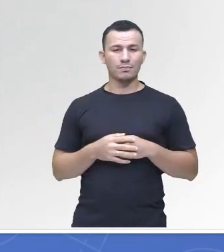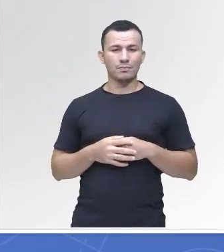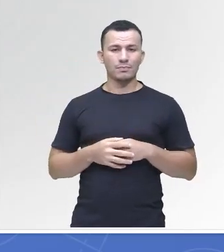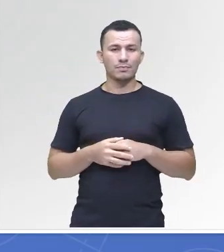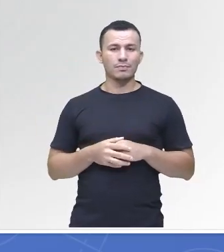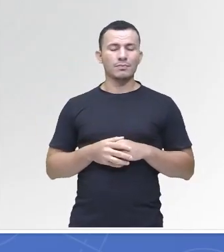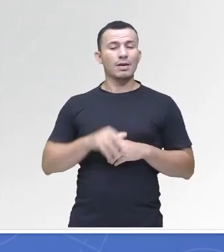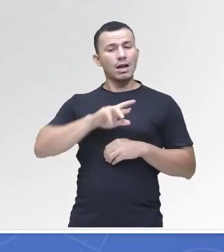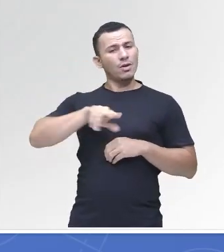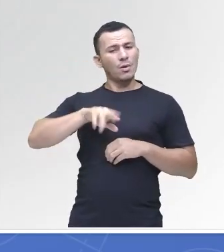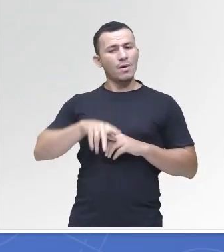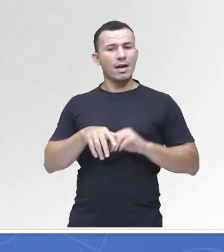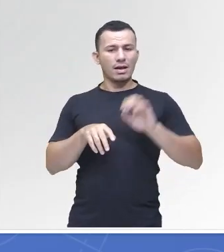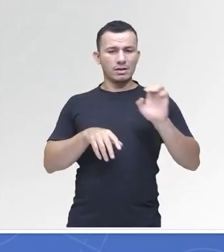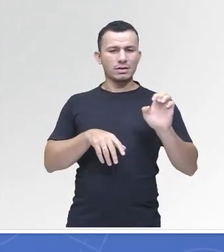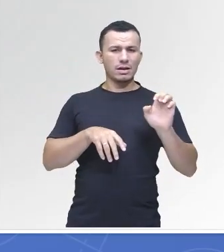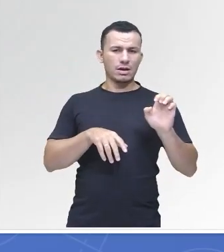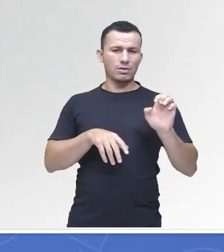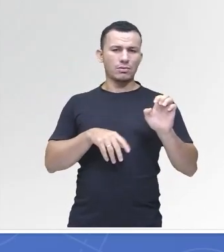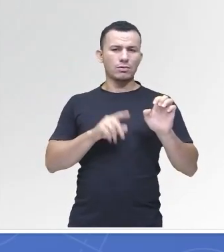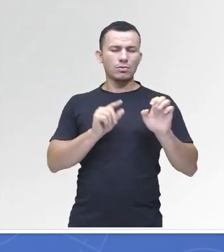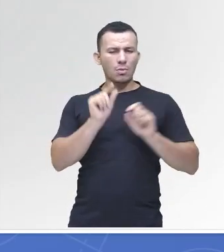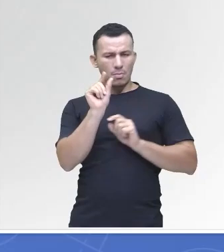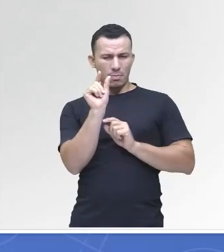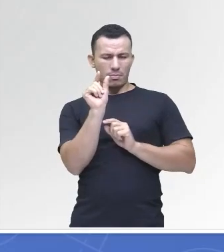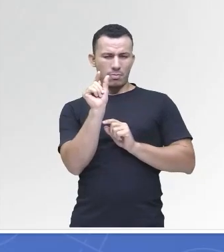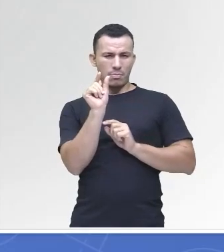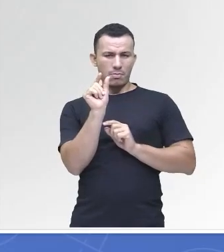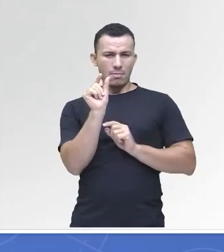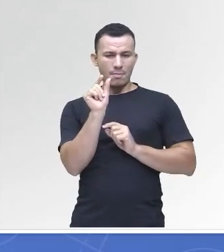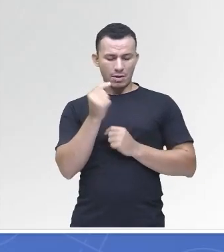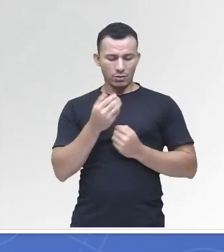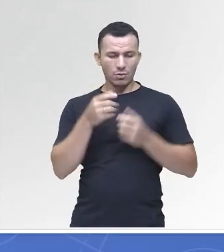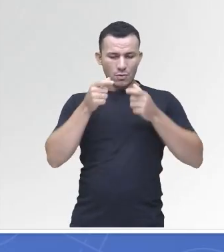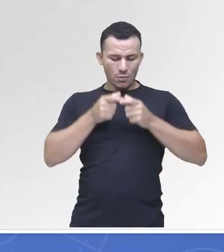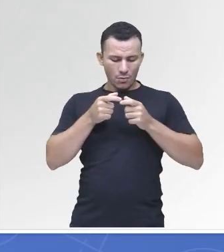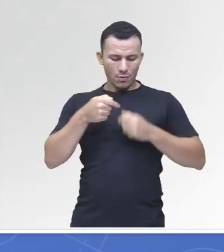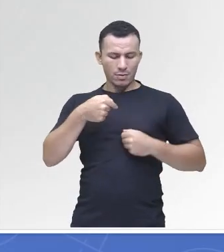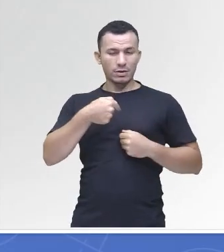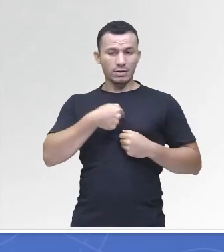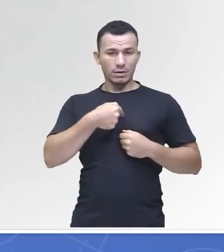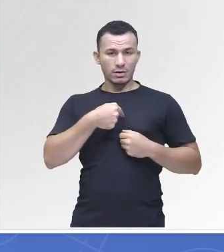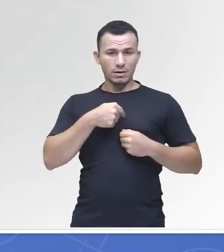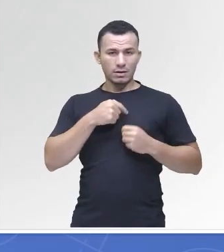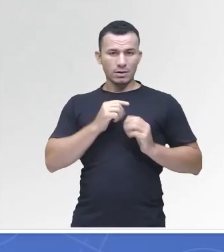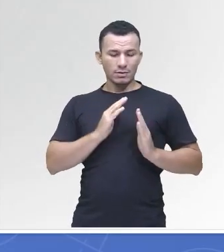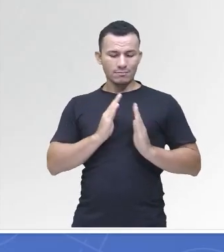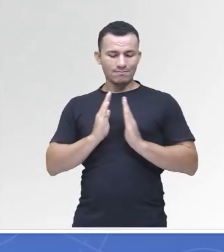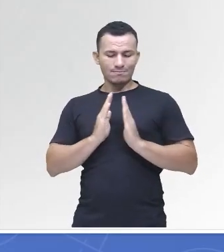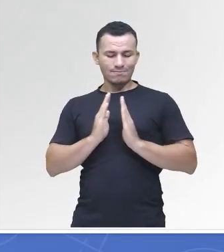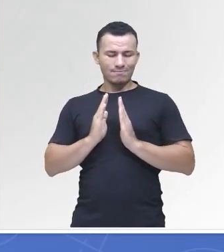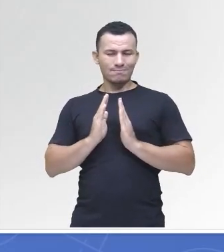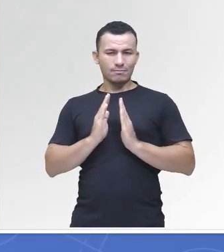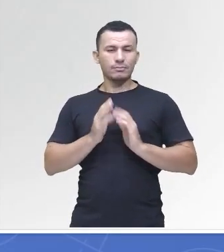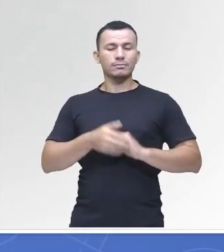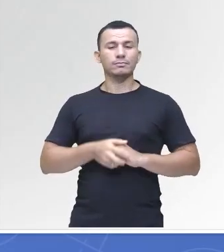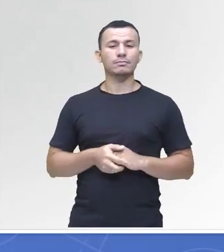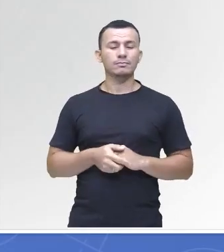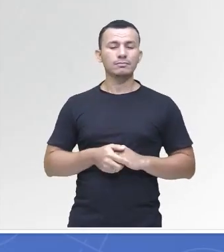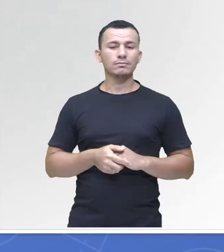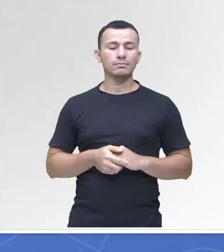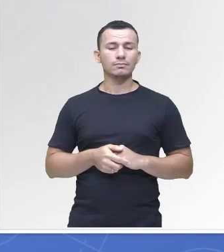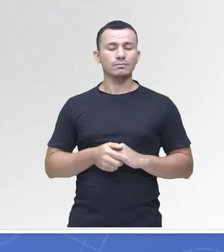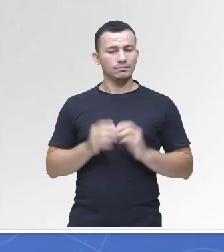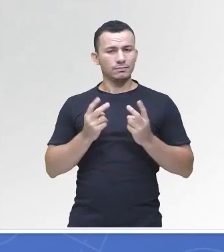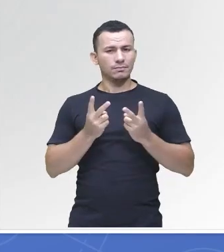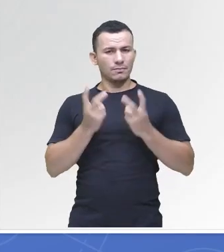uma pontinha, essa pontinha que a gente observa aqui, que fica localizado um pouquinho mais para o seu lado esquerdo. E a gente observa aqui